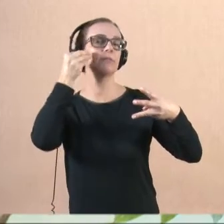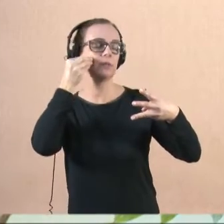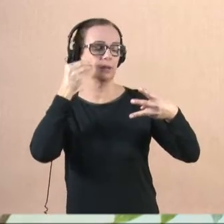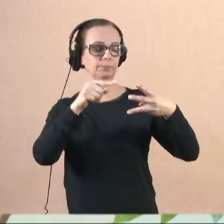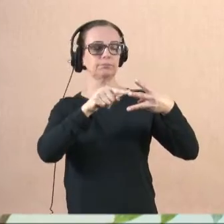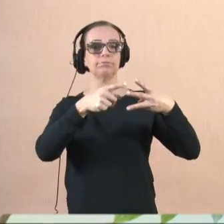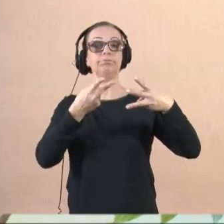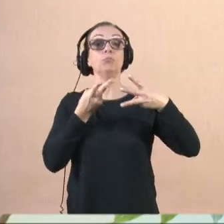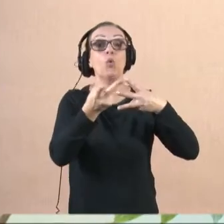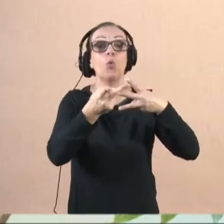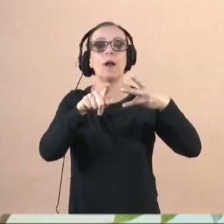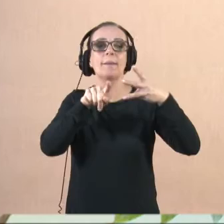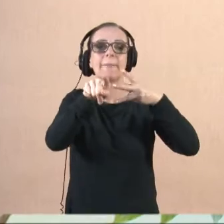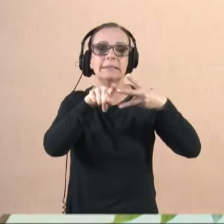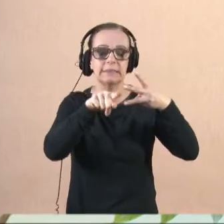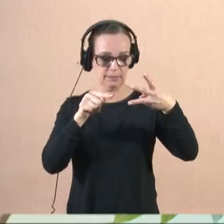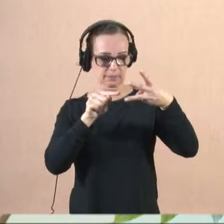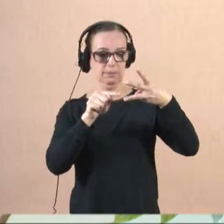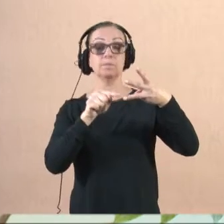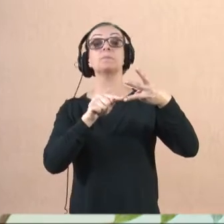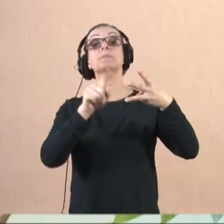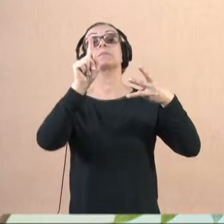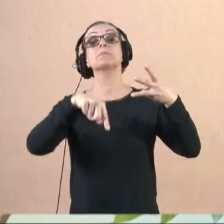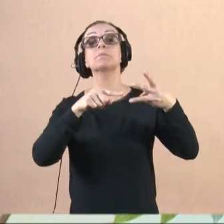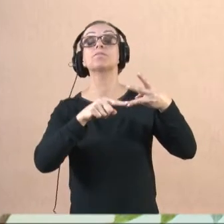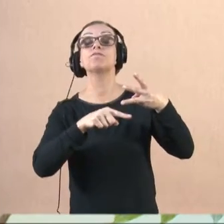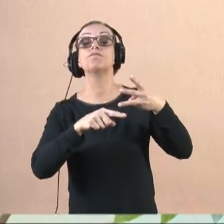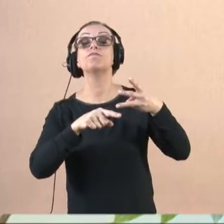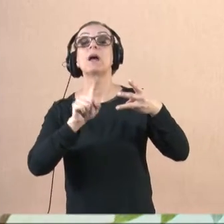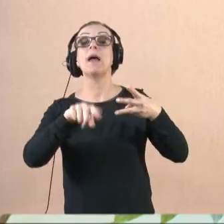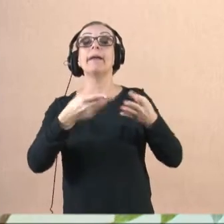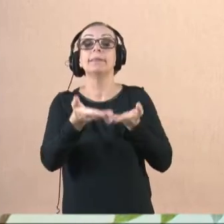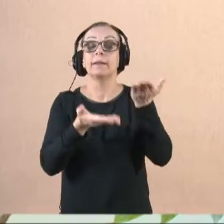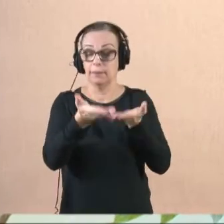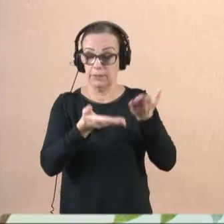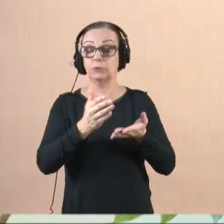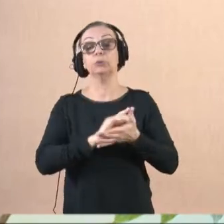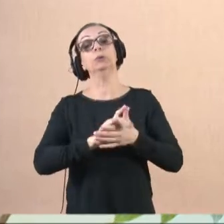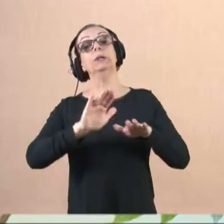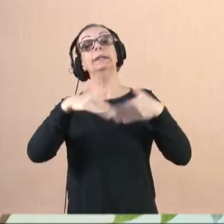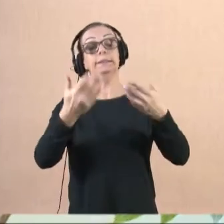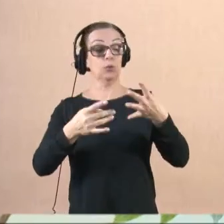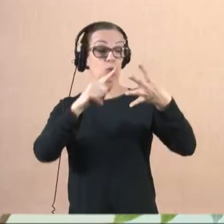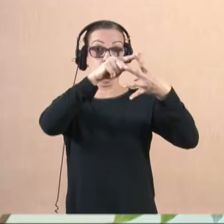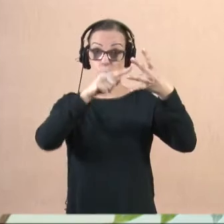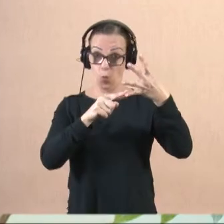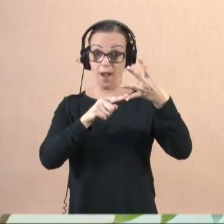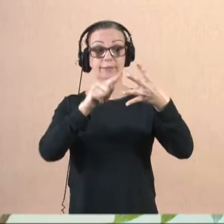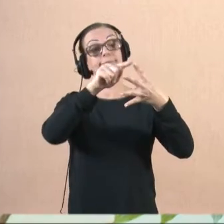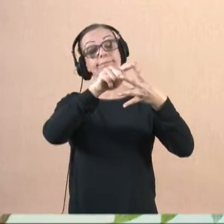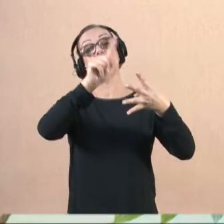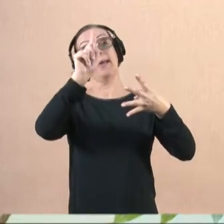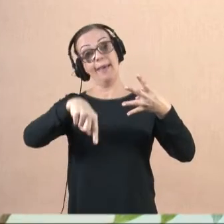rastrear é tratar e essas 4s é seriedade e